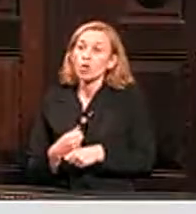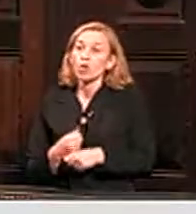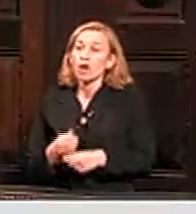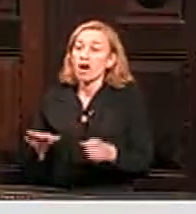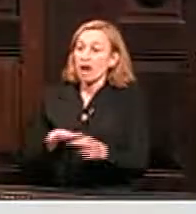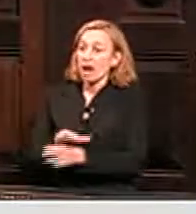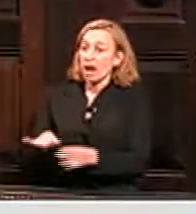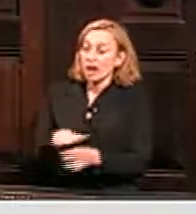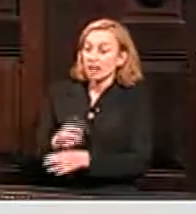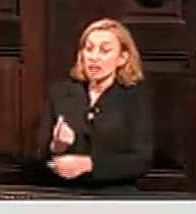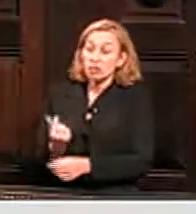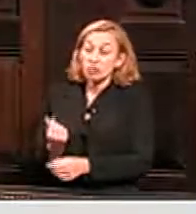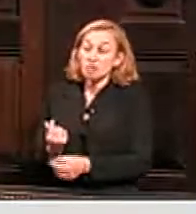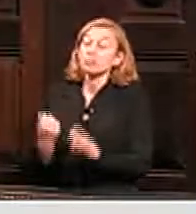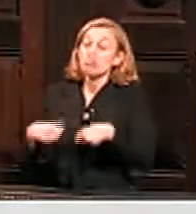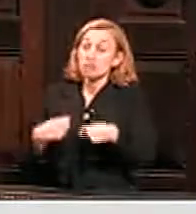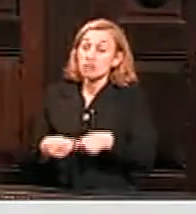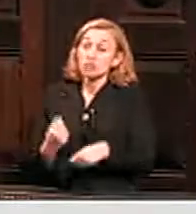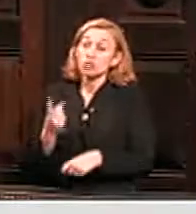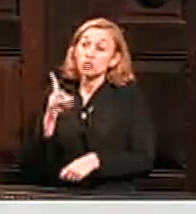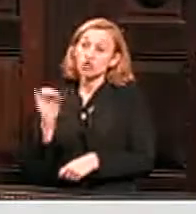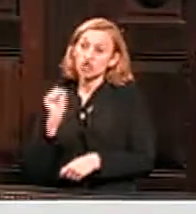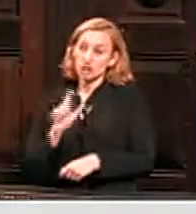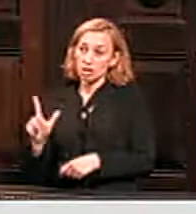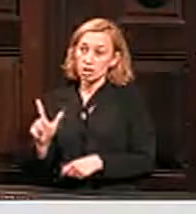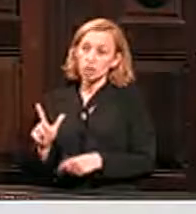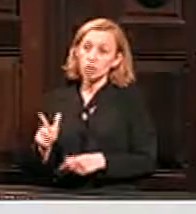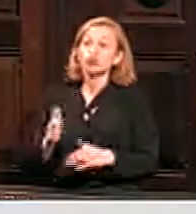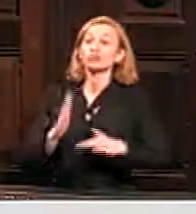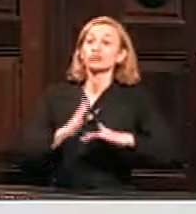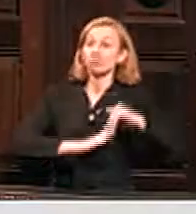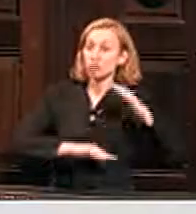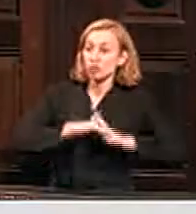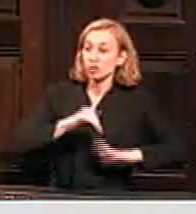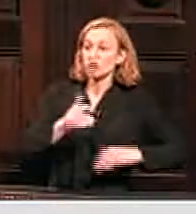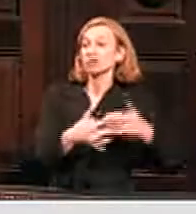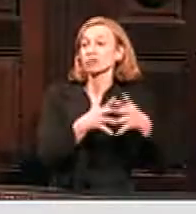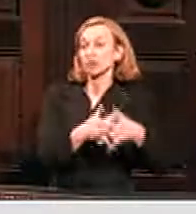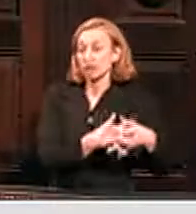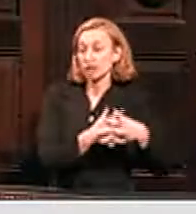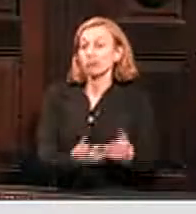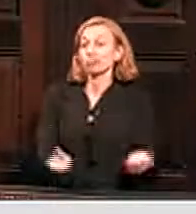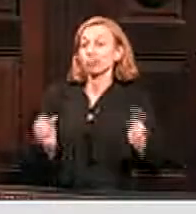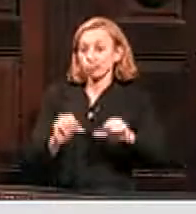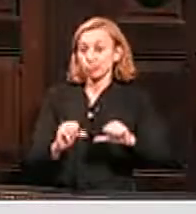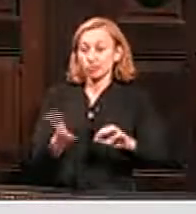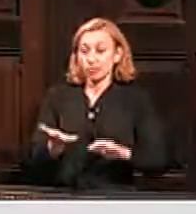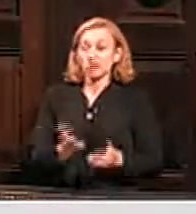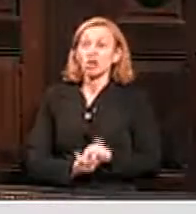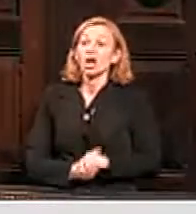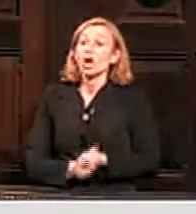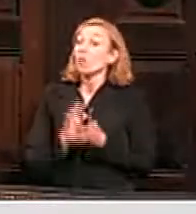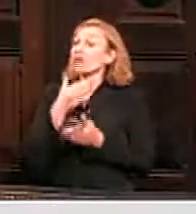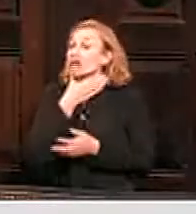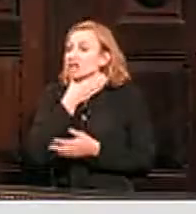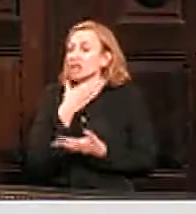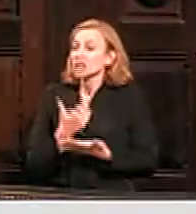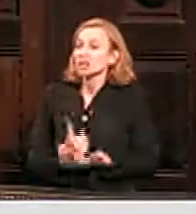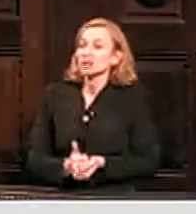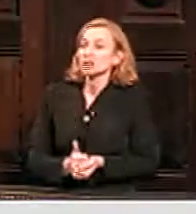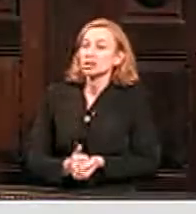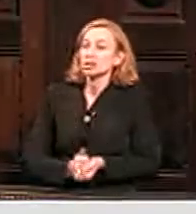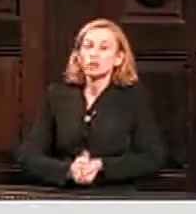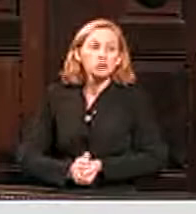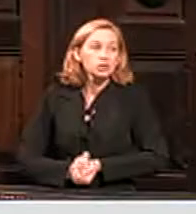do diesel. E aí, os caminhoneiros estão diretamente implicados. Então, essa é uma crise do